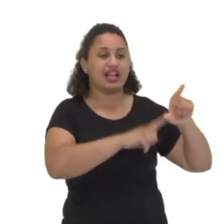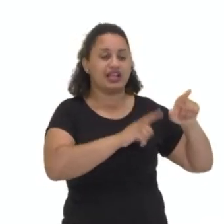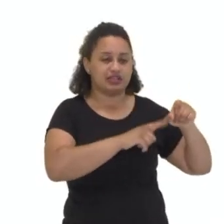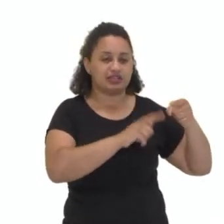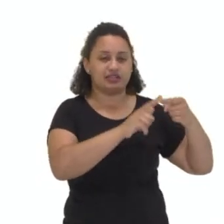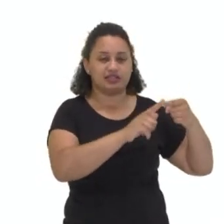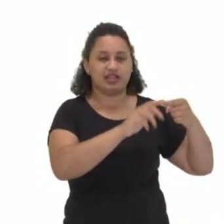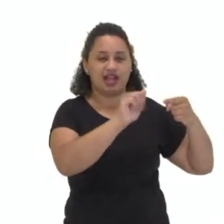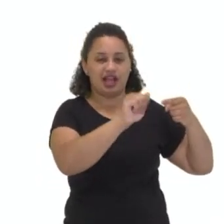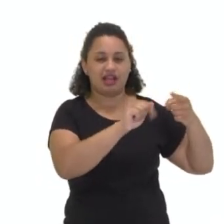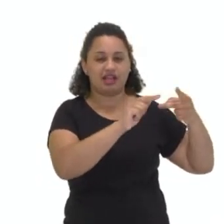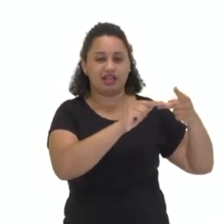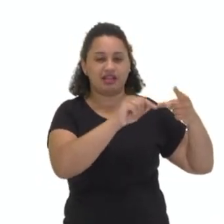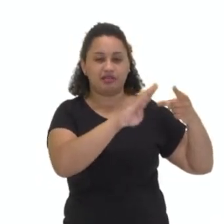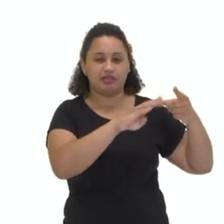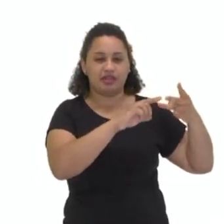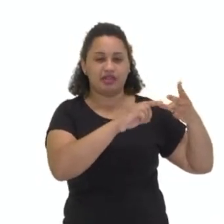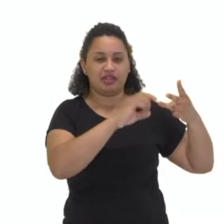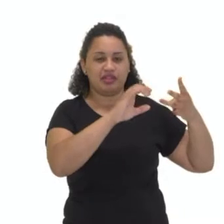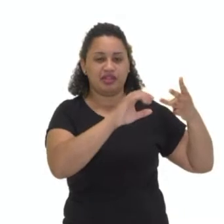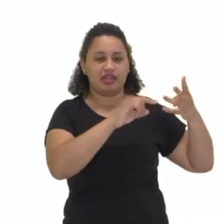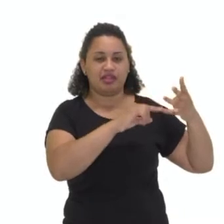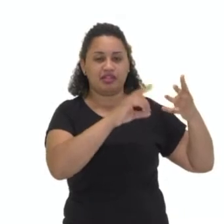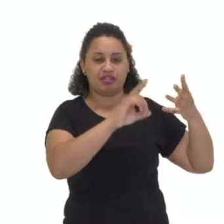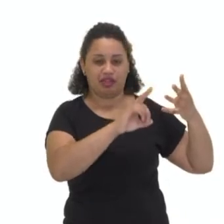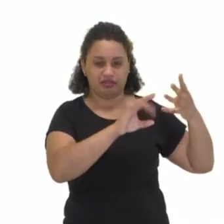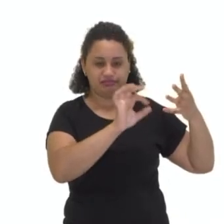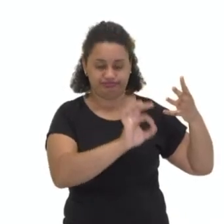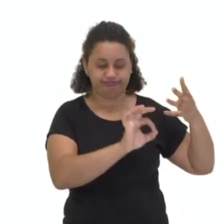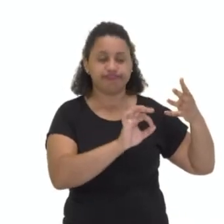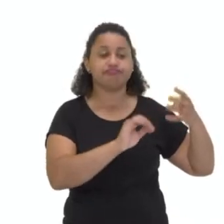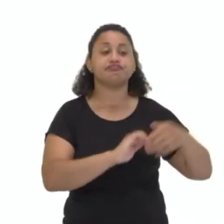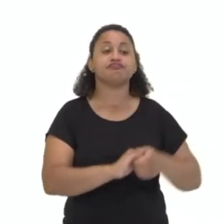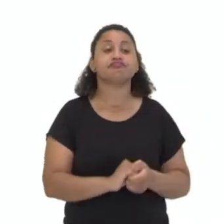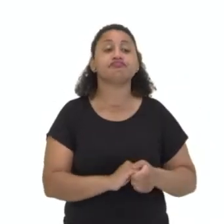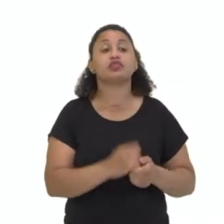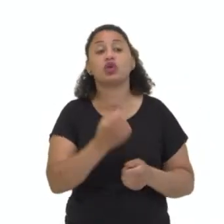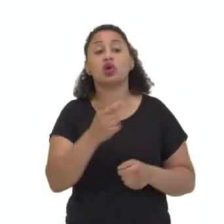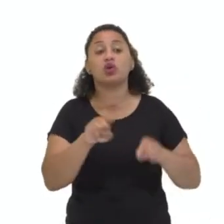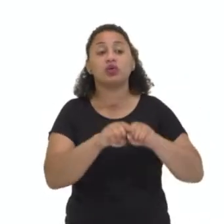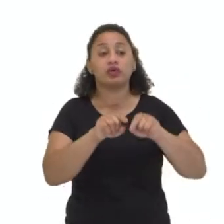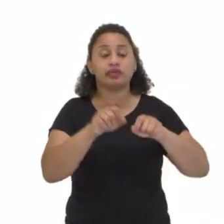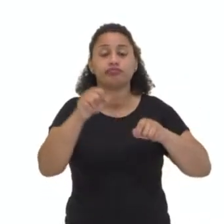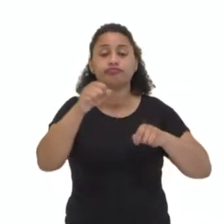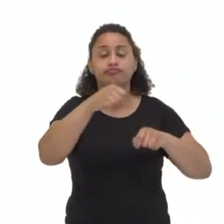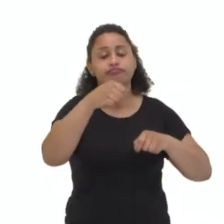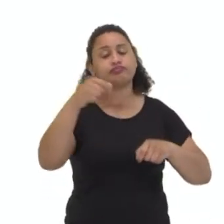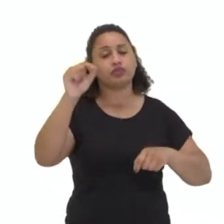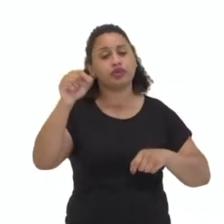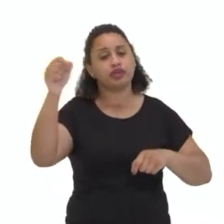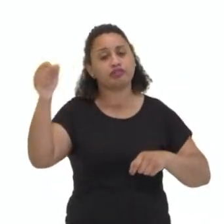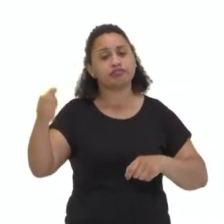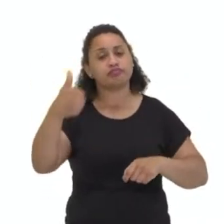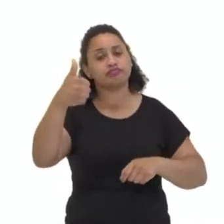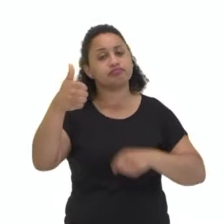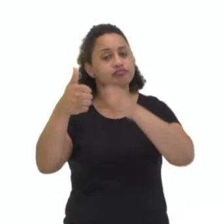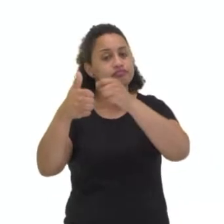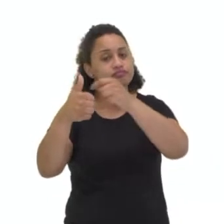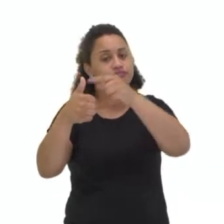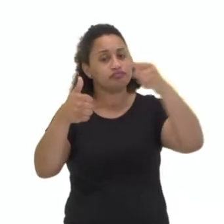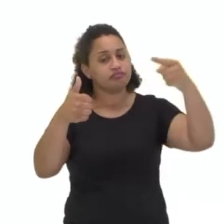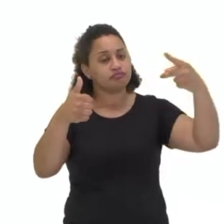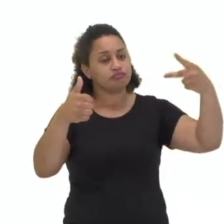temos o Recife, que são 5 possibilidades. Porto Alegre são 4 possibilidades. Então,